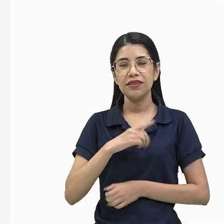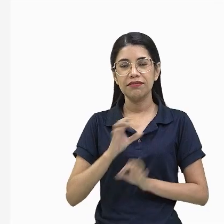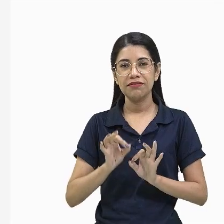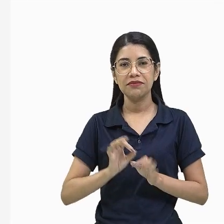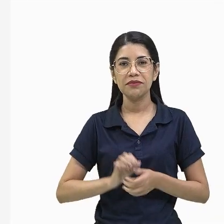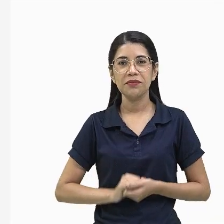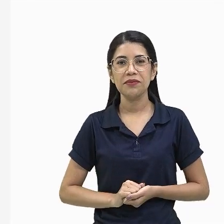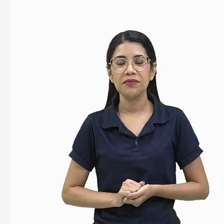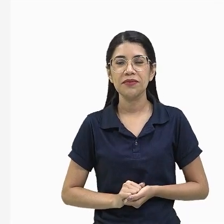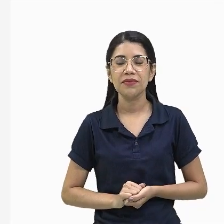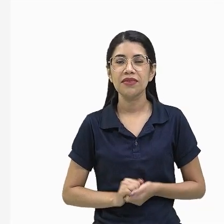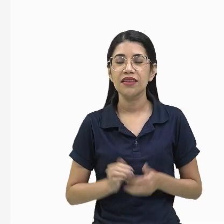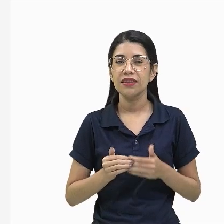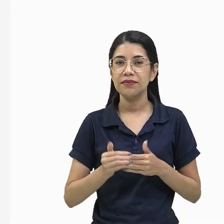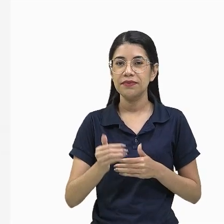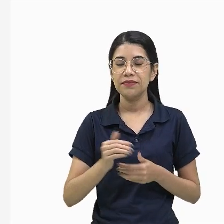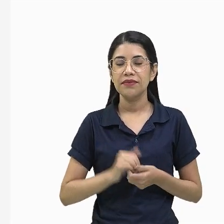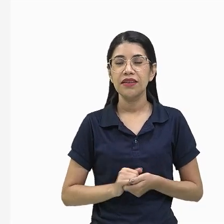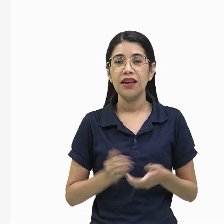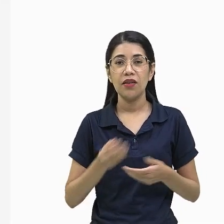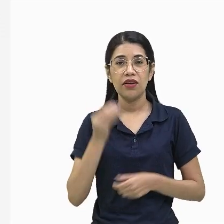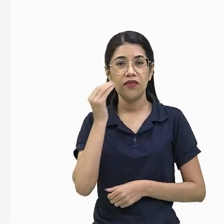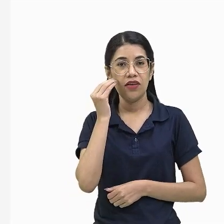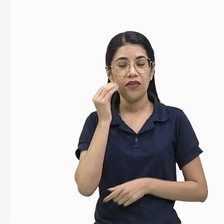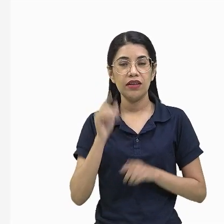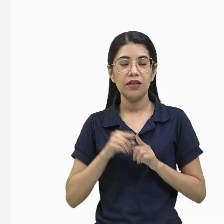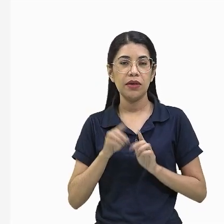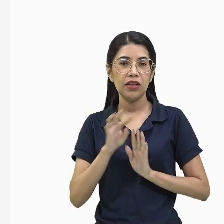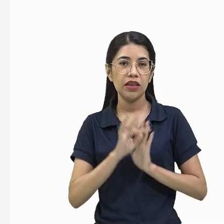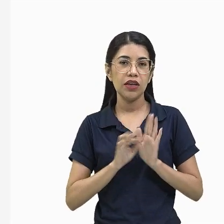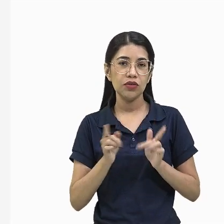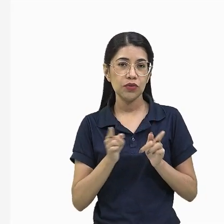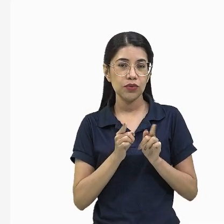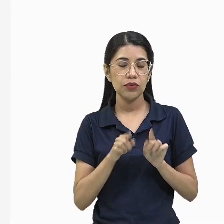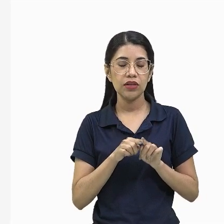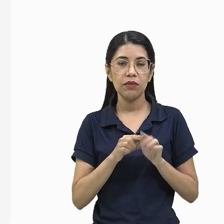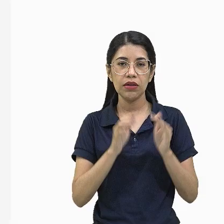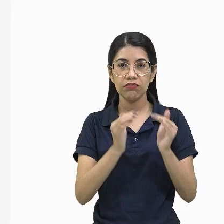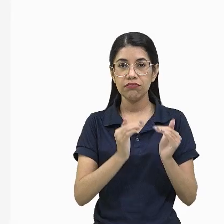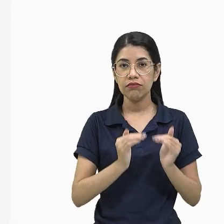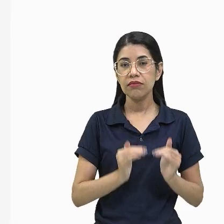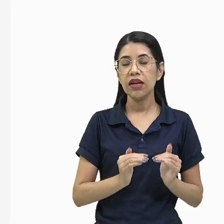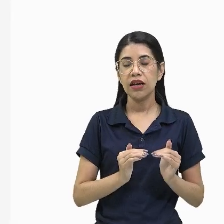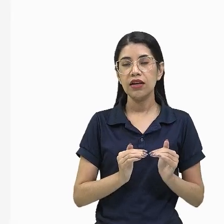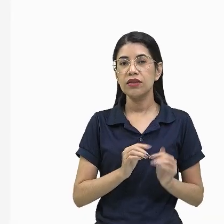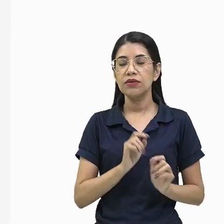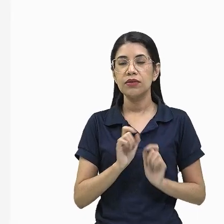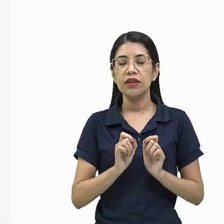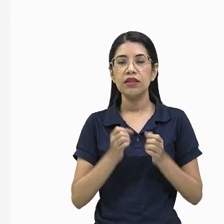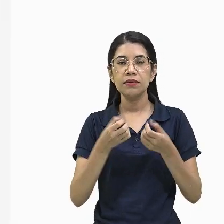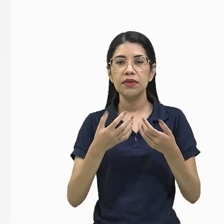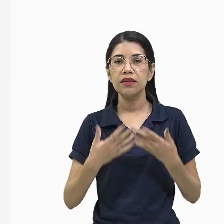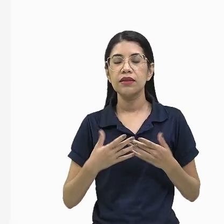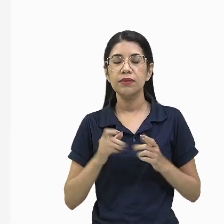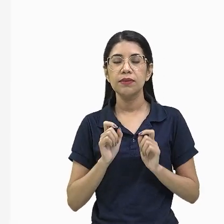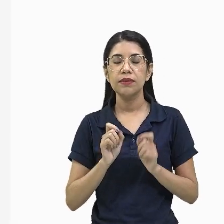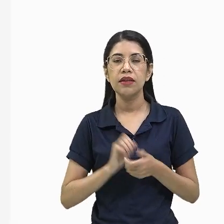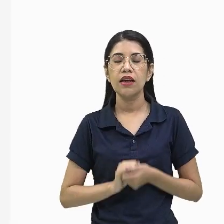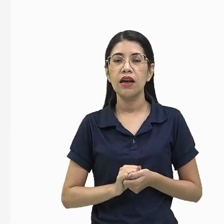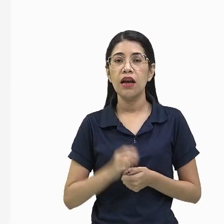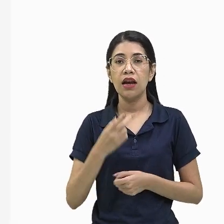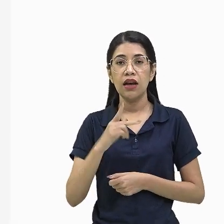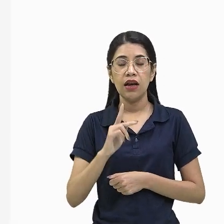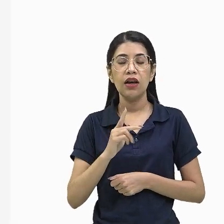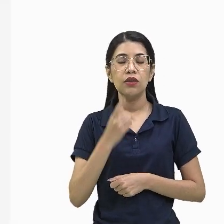Ok? Na sequência, observe que nós temos outro texto curto na parte inferior, certo? Que diz exatamente assim: a sua